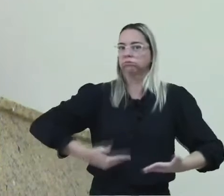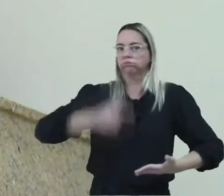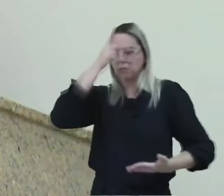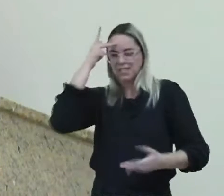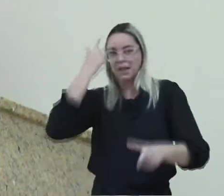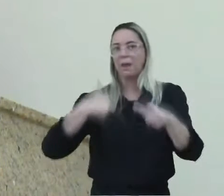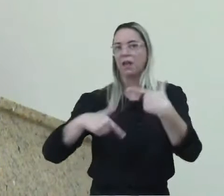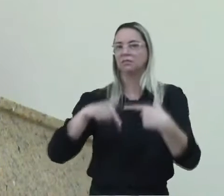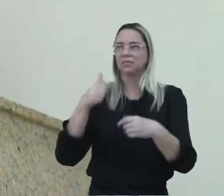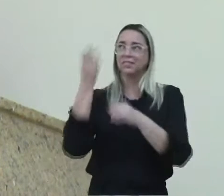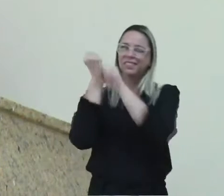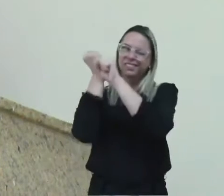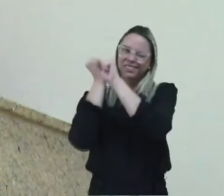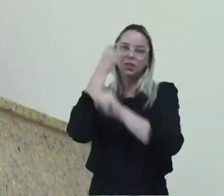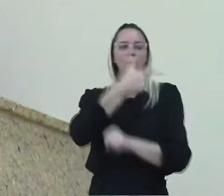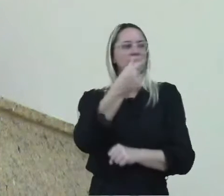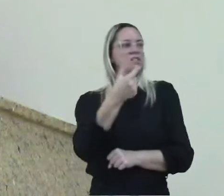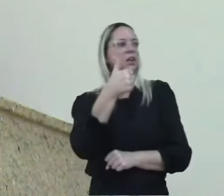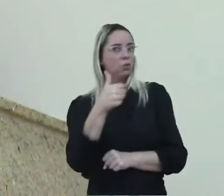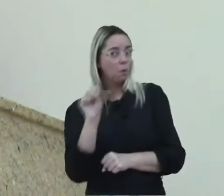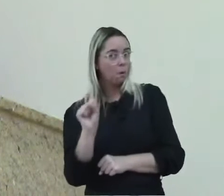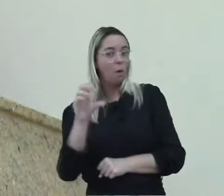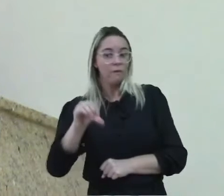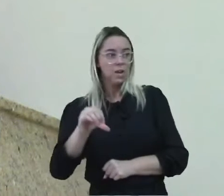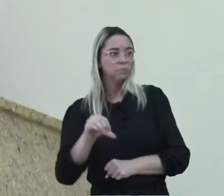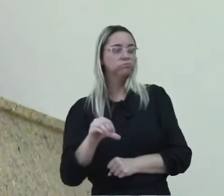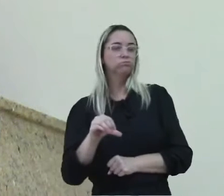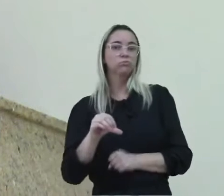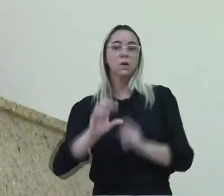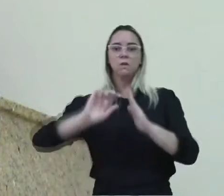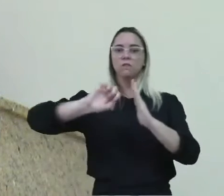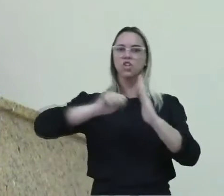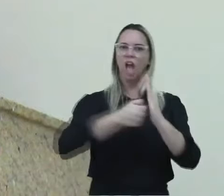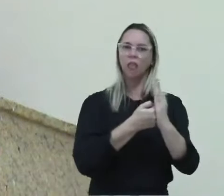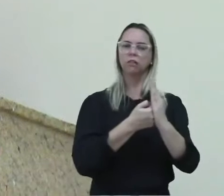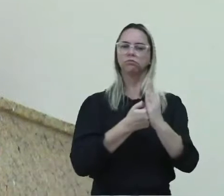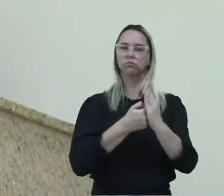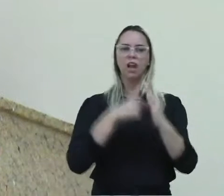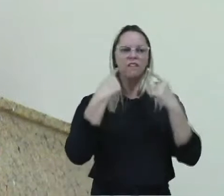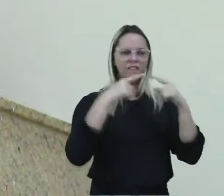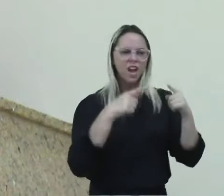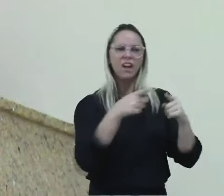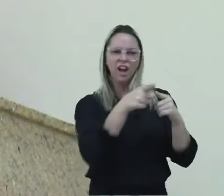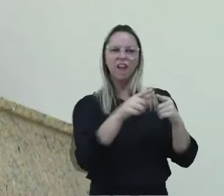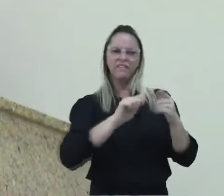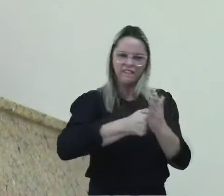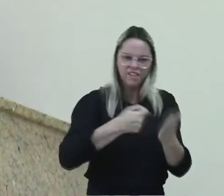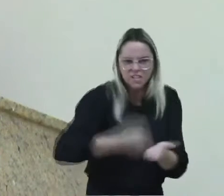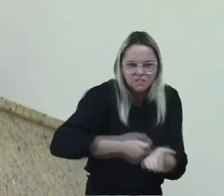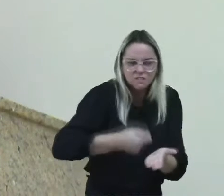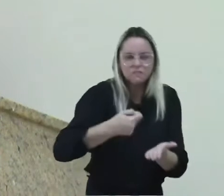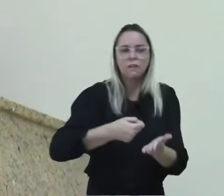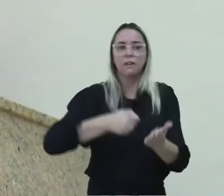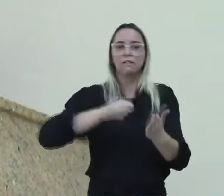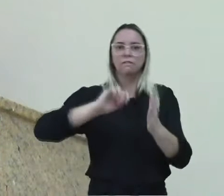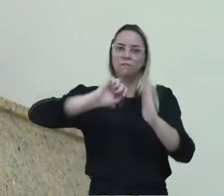desde 2019, ameaçando de ser fechada essas agências, enquanto o governo, muitos falam que o